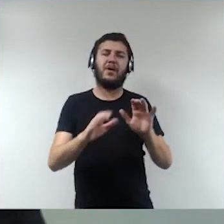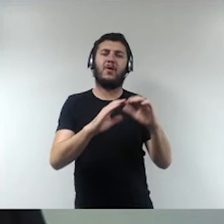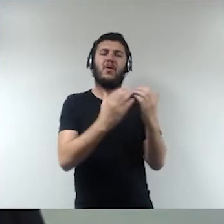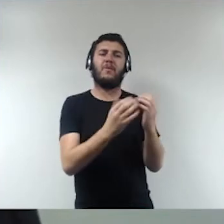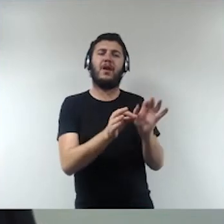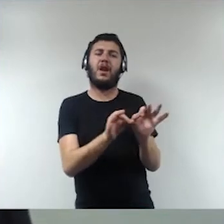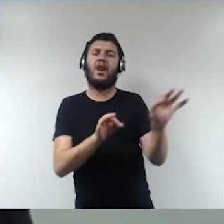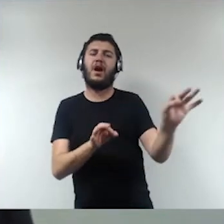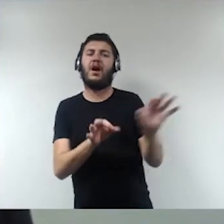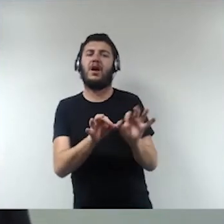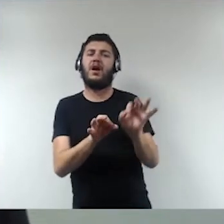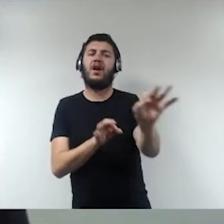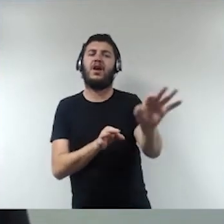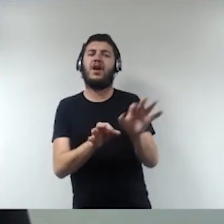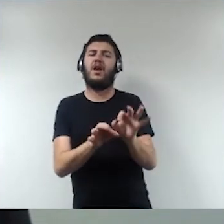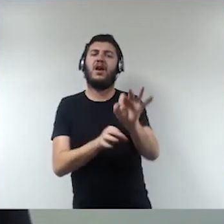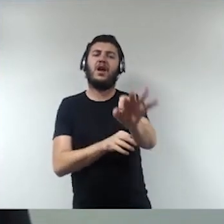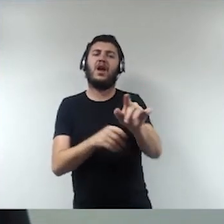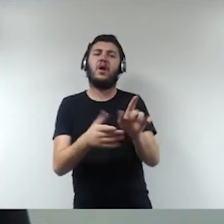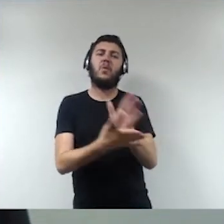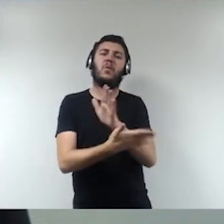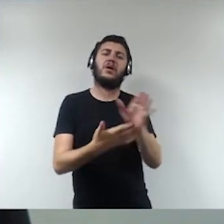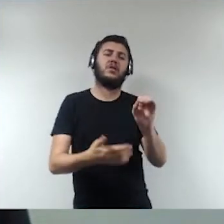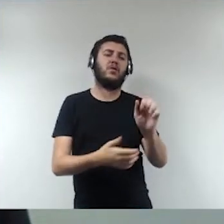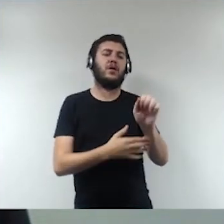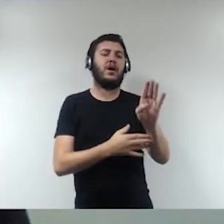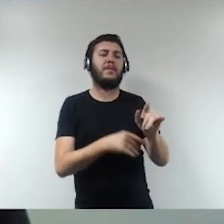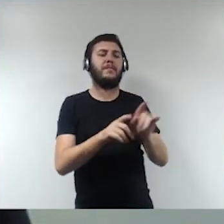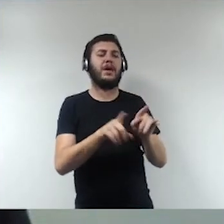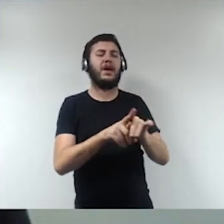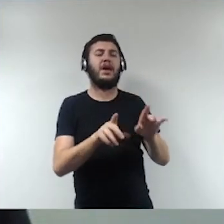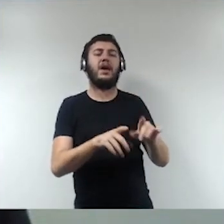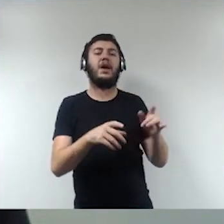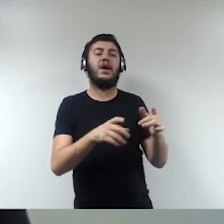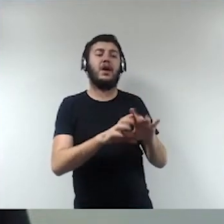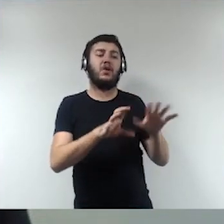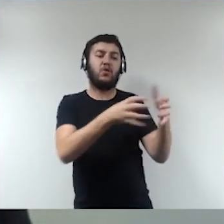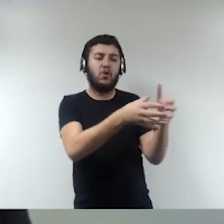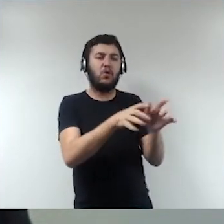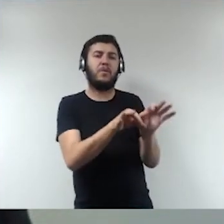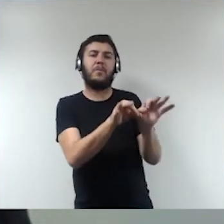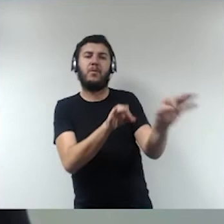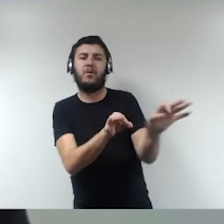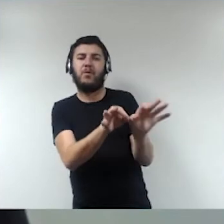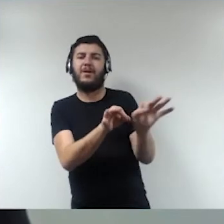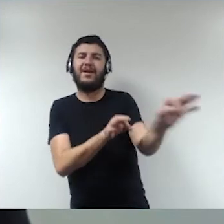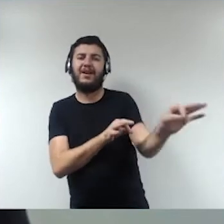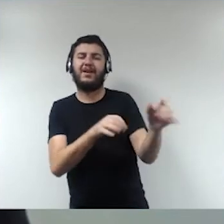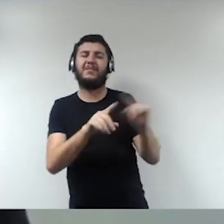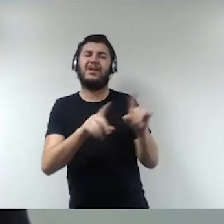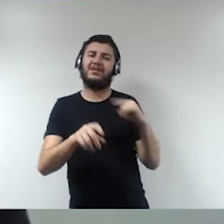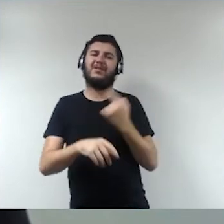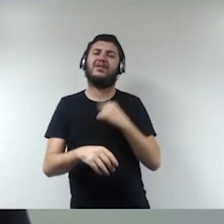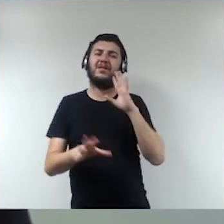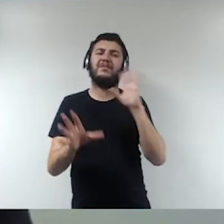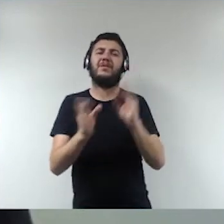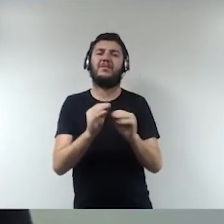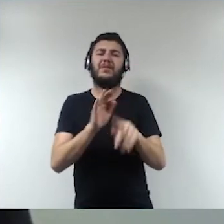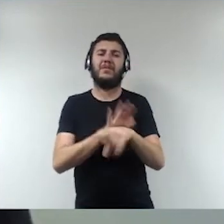algumas comarcas mais isoladas, e há que se ter isso em consideração quando da imposição de uma